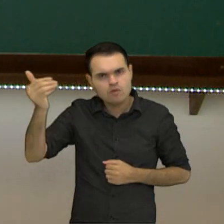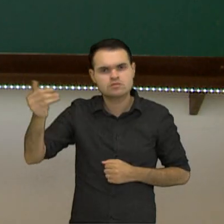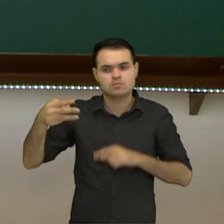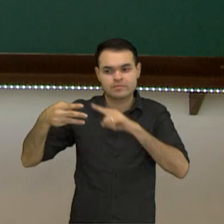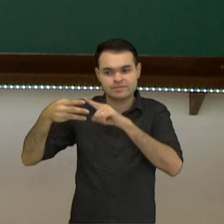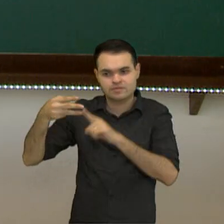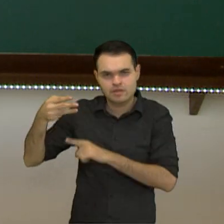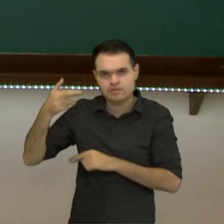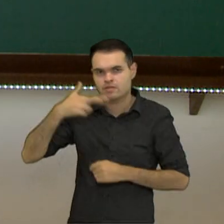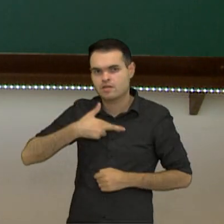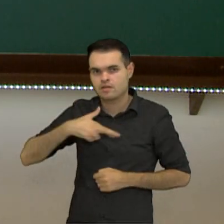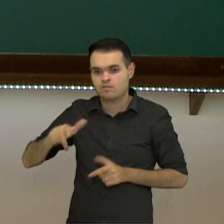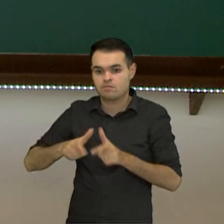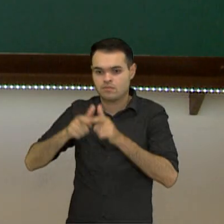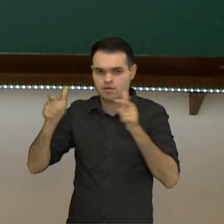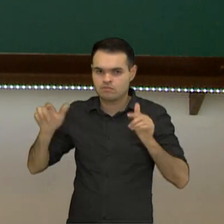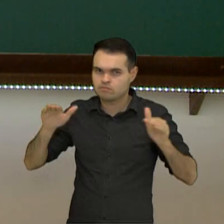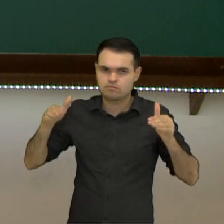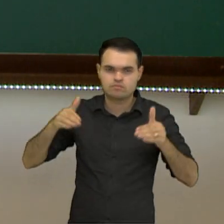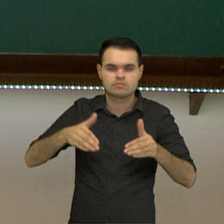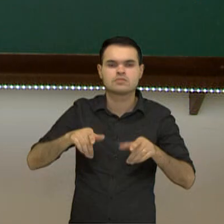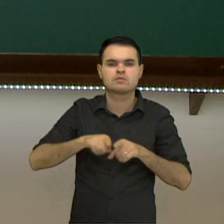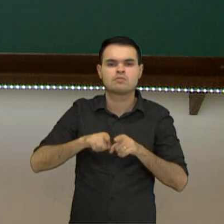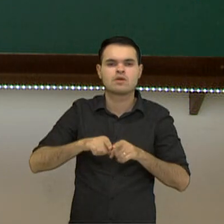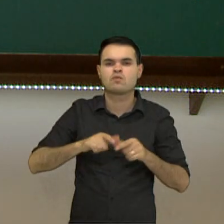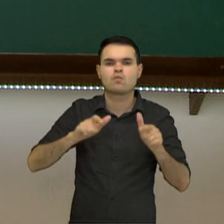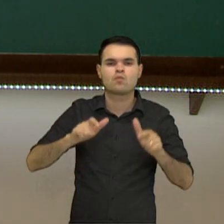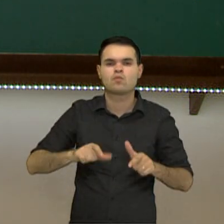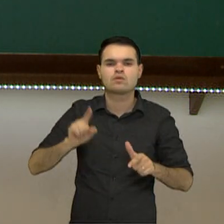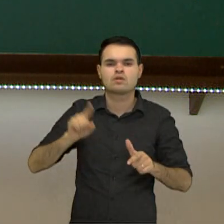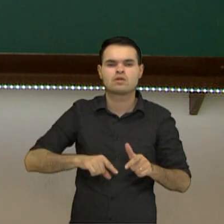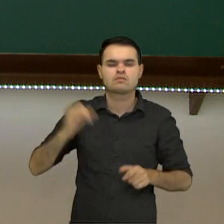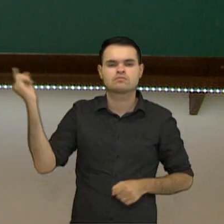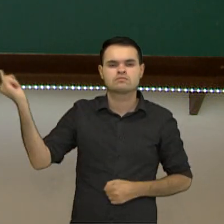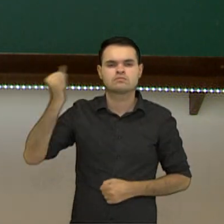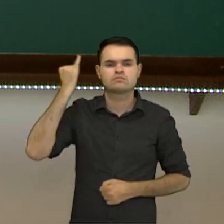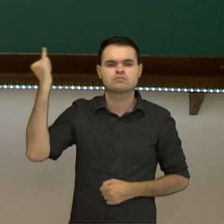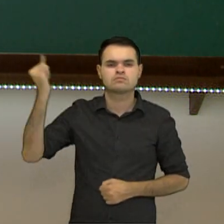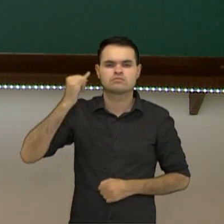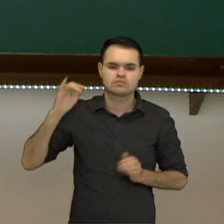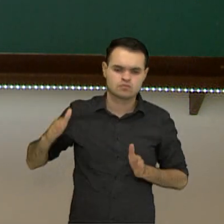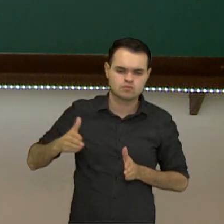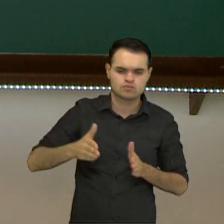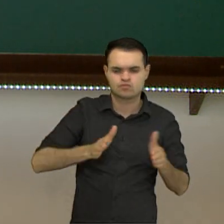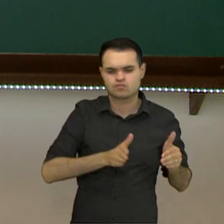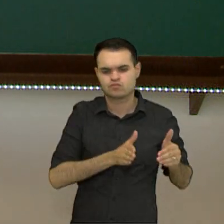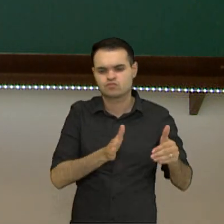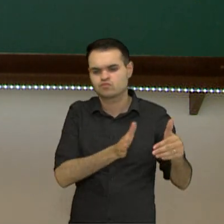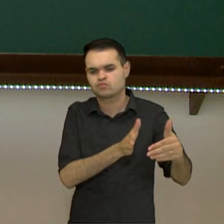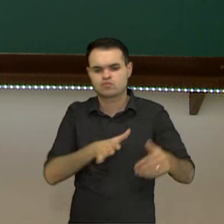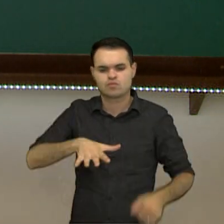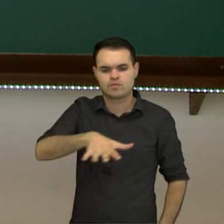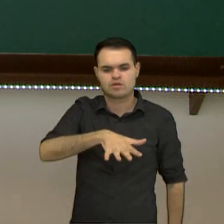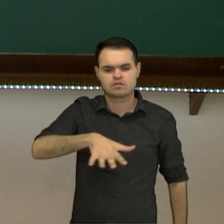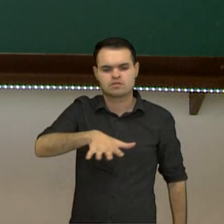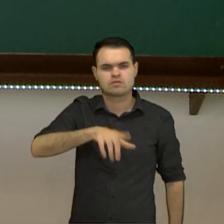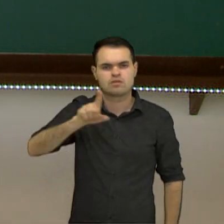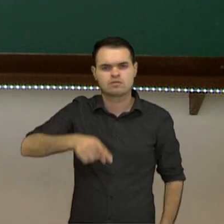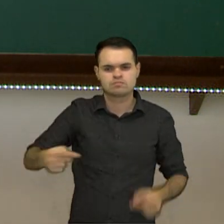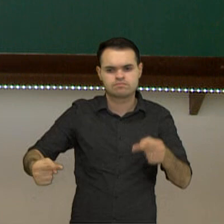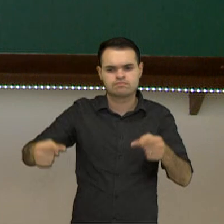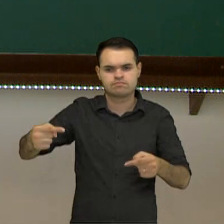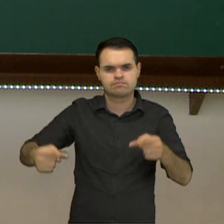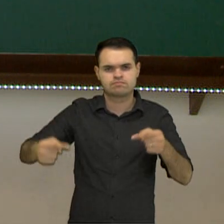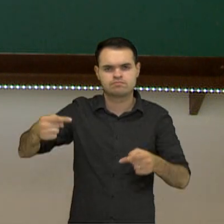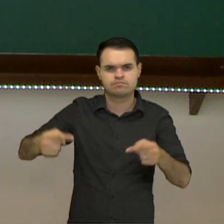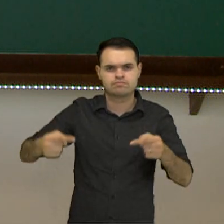religiões monoteístas e também com uma localização geográfica muito importante. Então ela tem aí uma região de disputa ao